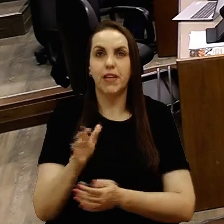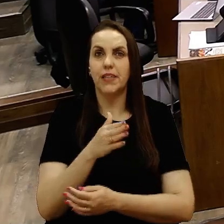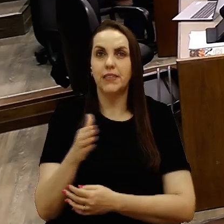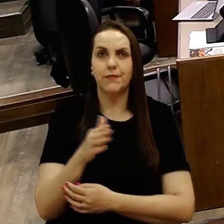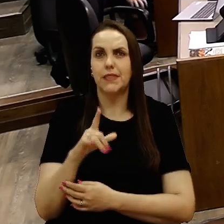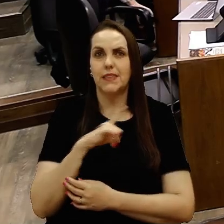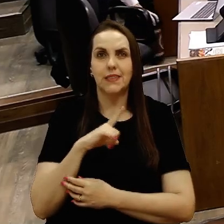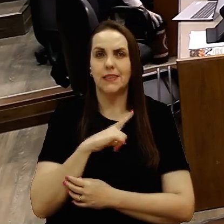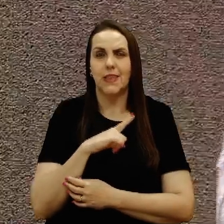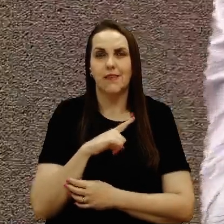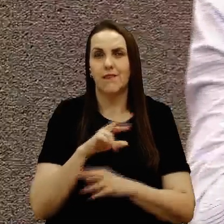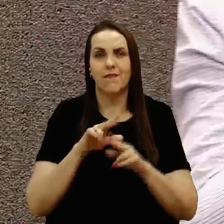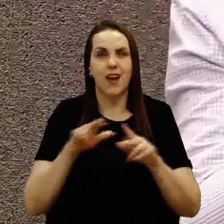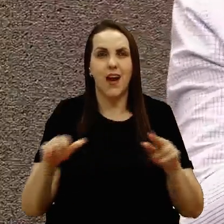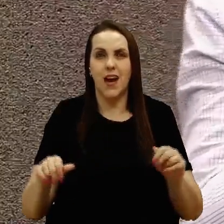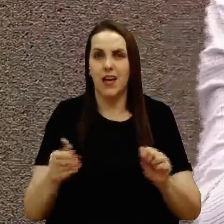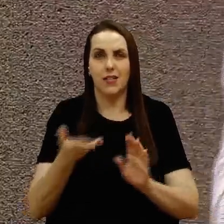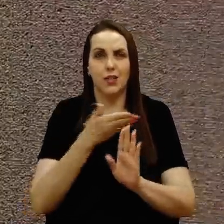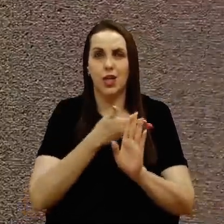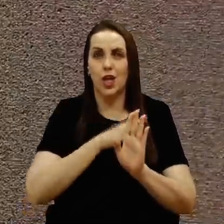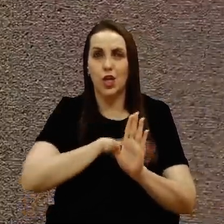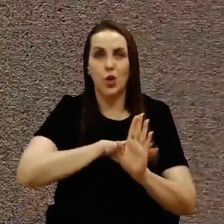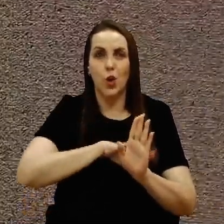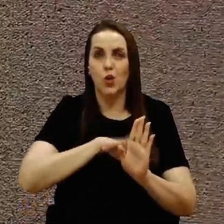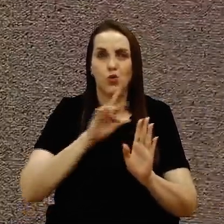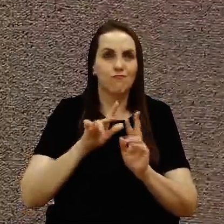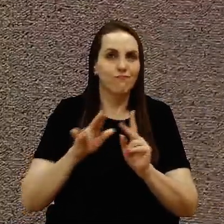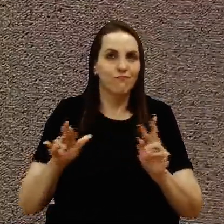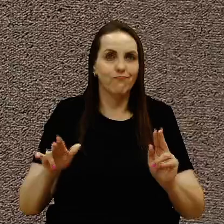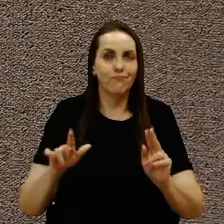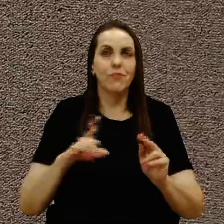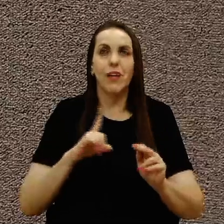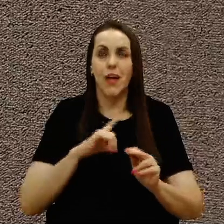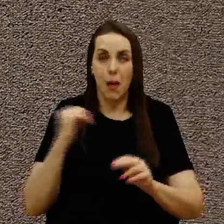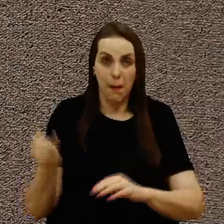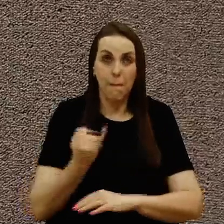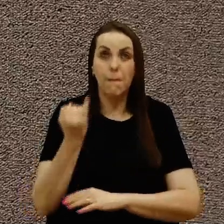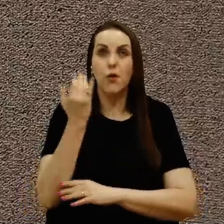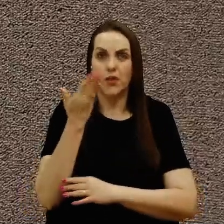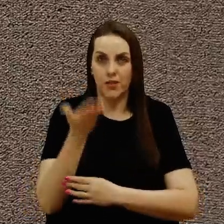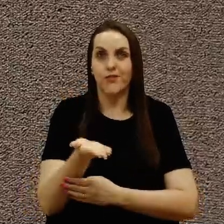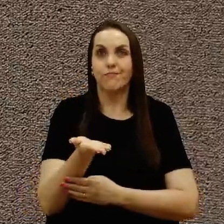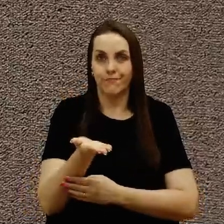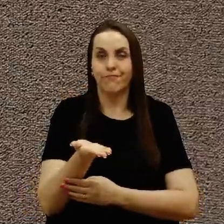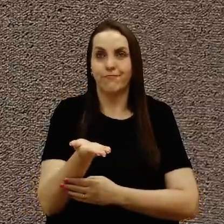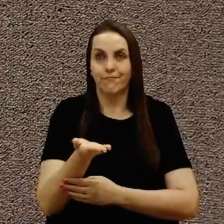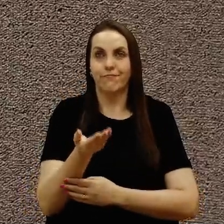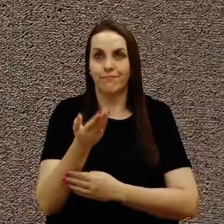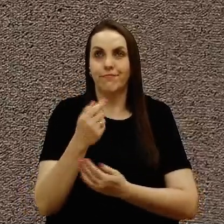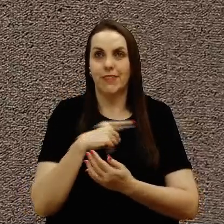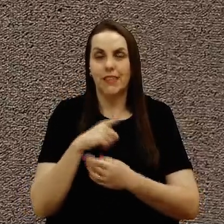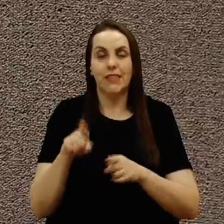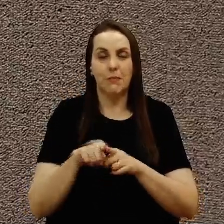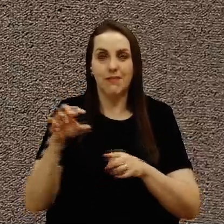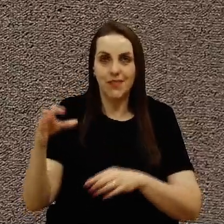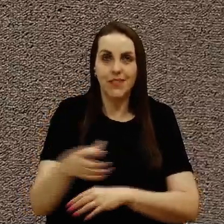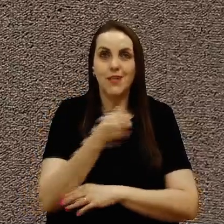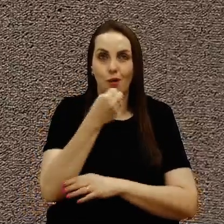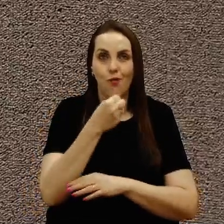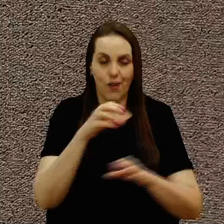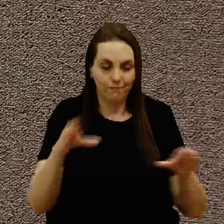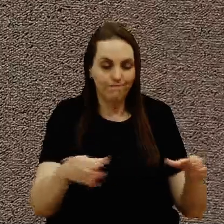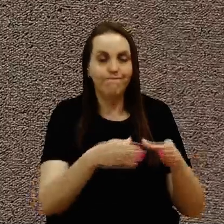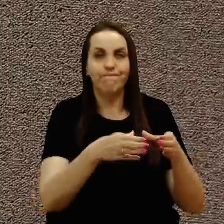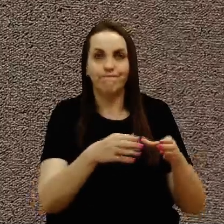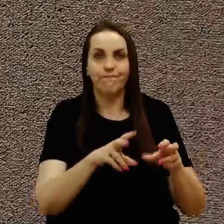aqui ideológicas, mas quando se trata de uma questão tão importante quanto essa, e salvar o pequeno agricultor, o médio agricultor, que é